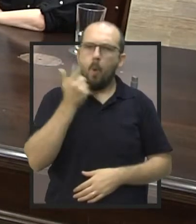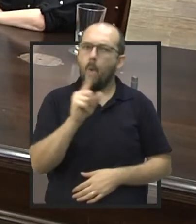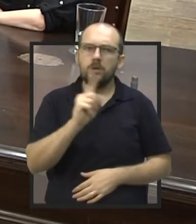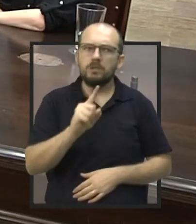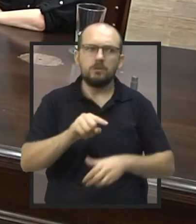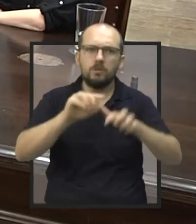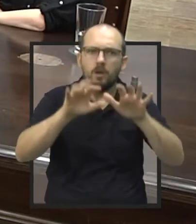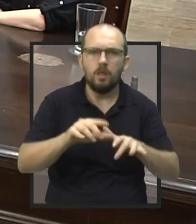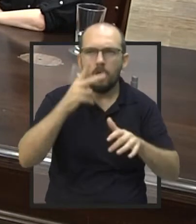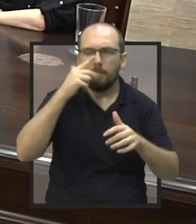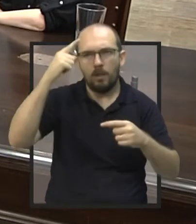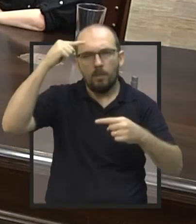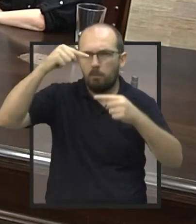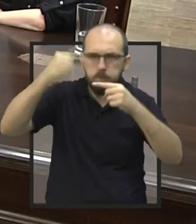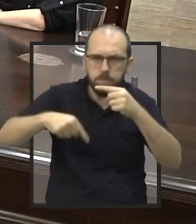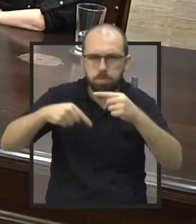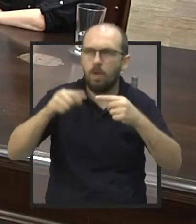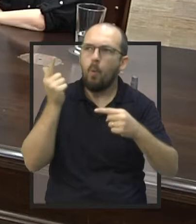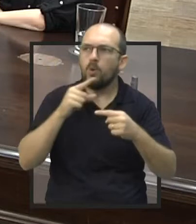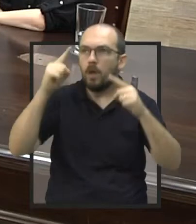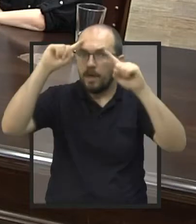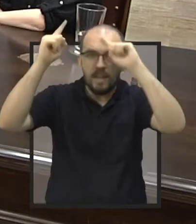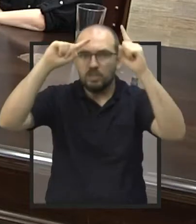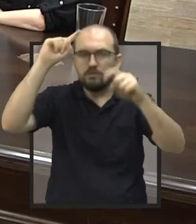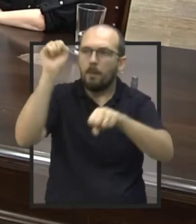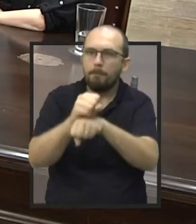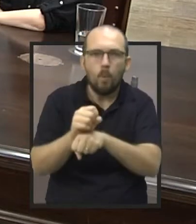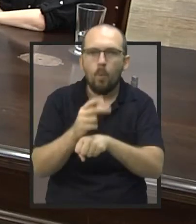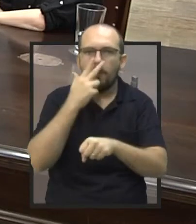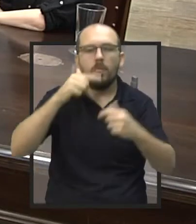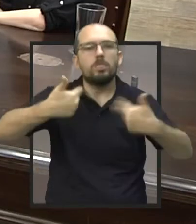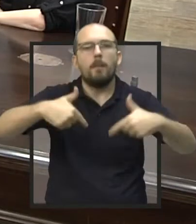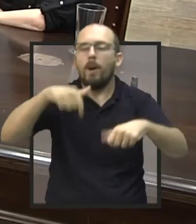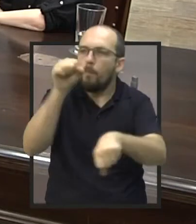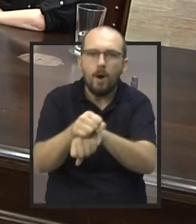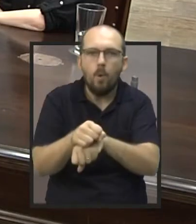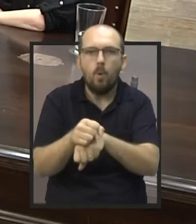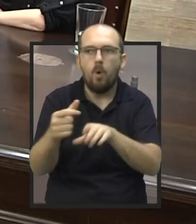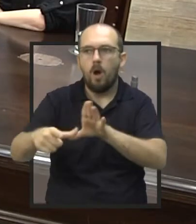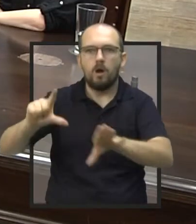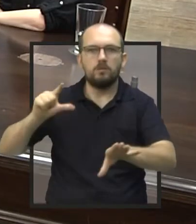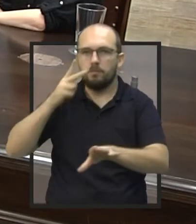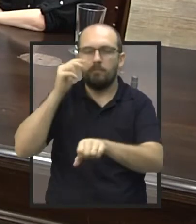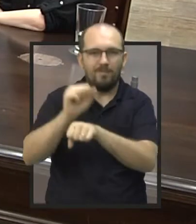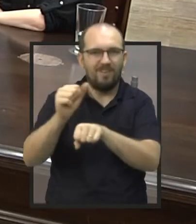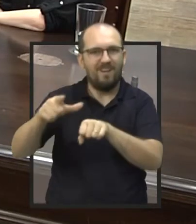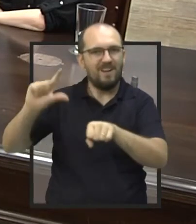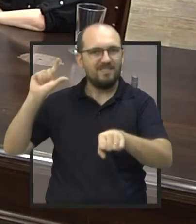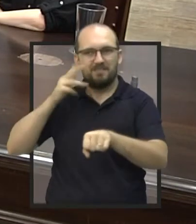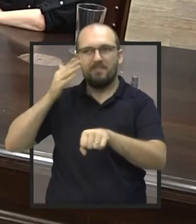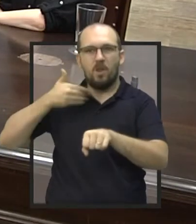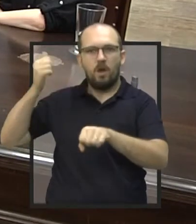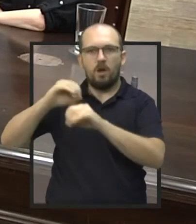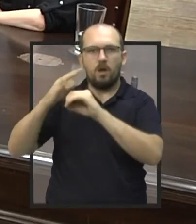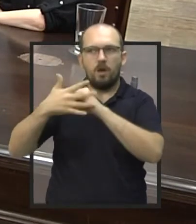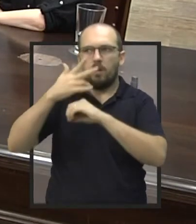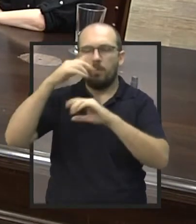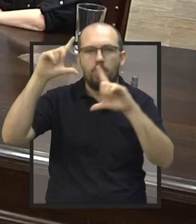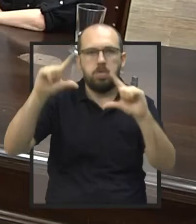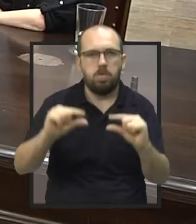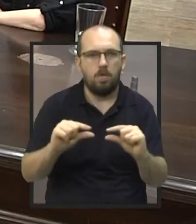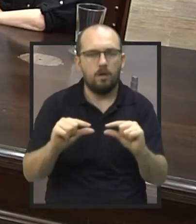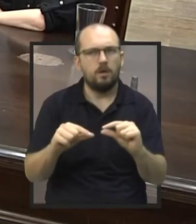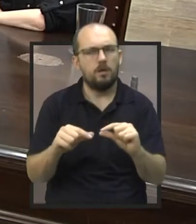está vivendo. Então eu tive que internalizar até chegar a essa mentalidade, foi muito difícil. Eu não conseguia escrever sobre isso. Sabe